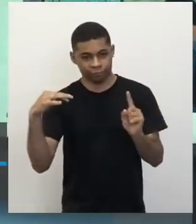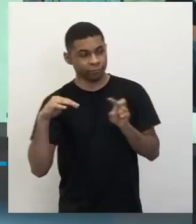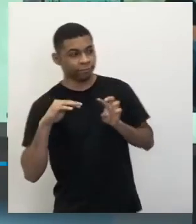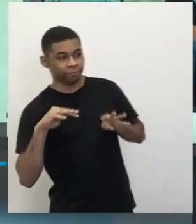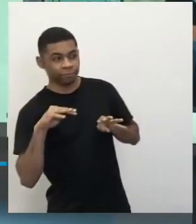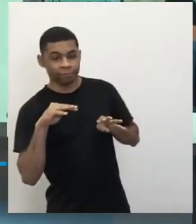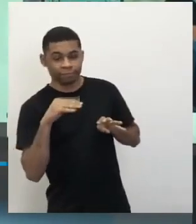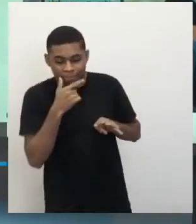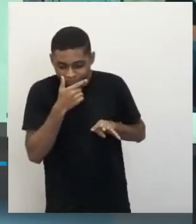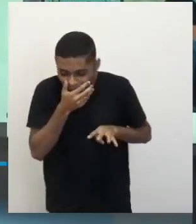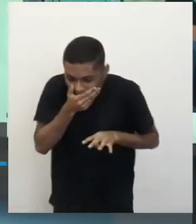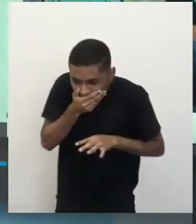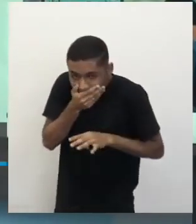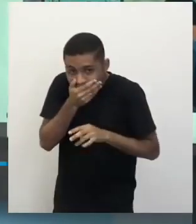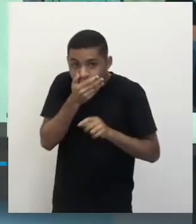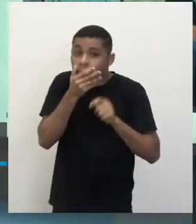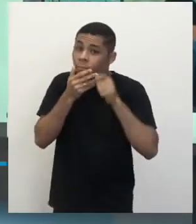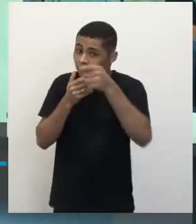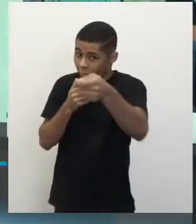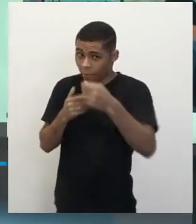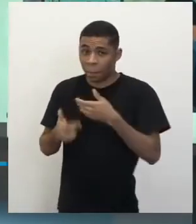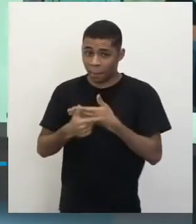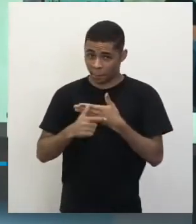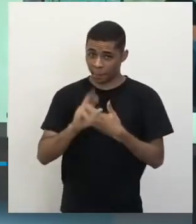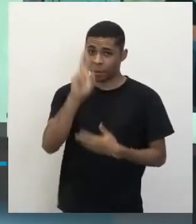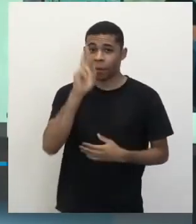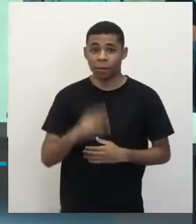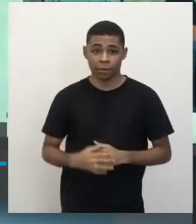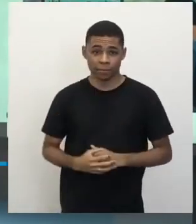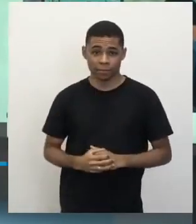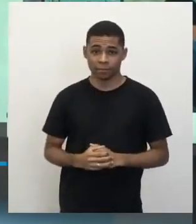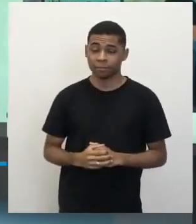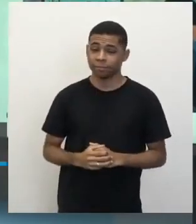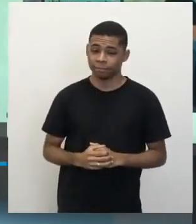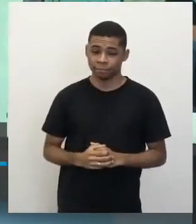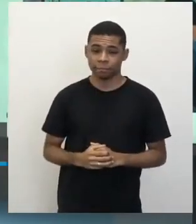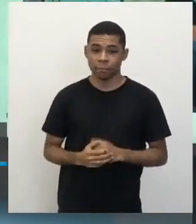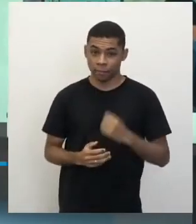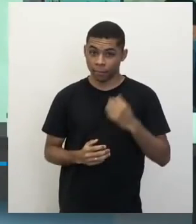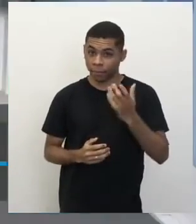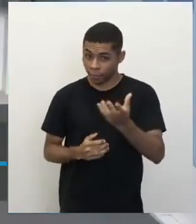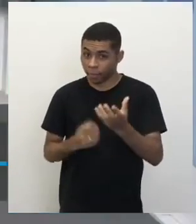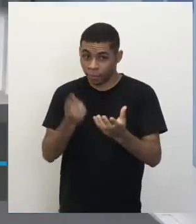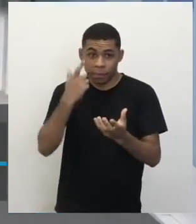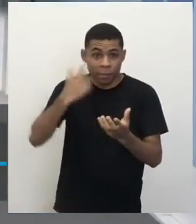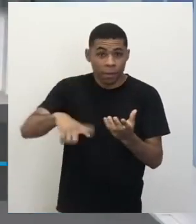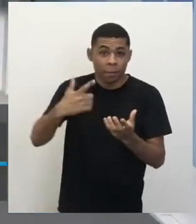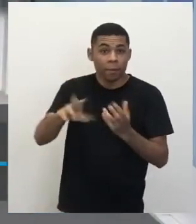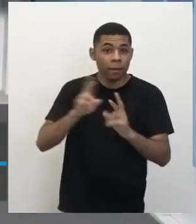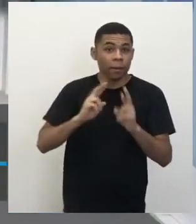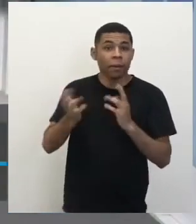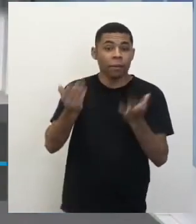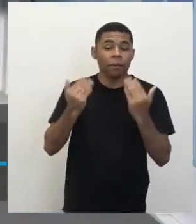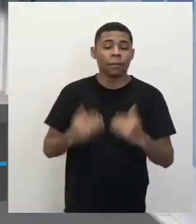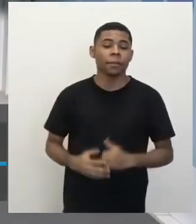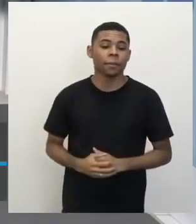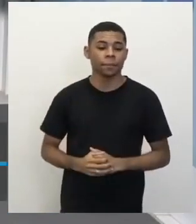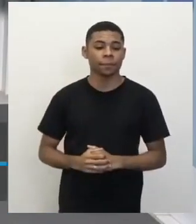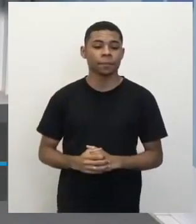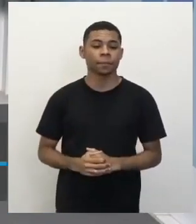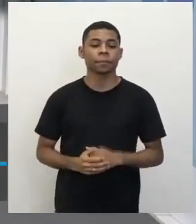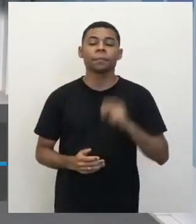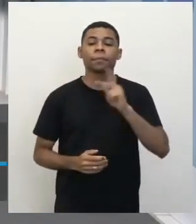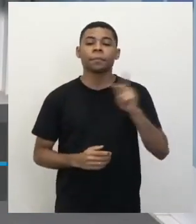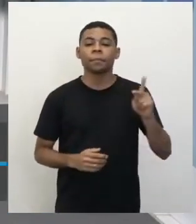plateia, você também assume um papel, tudo bem? Deixa ela continuar com as respostas aí, que eu quero ouvi-las. Vamos lá.